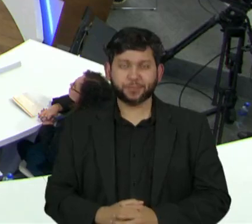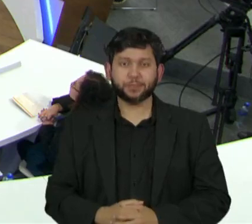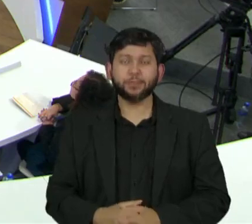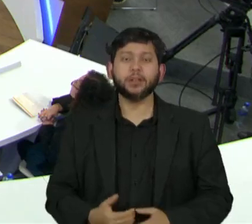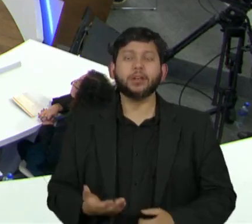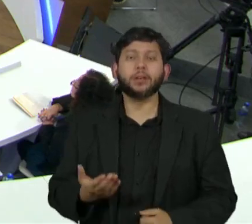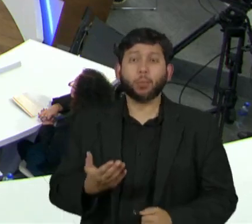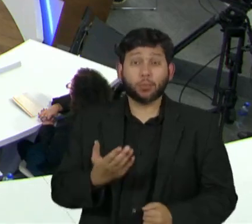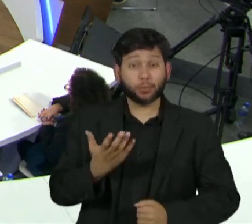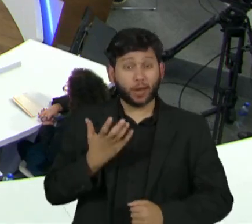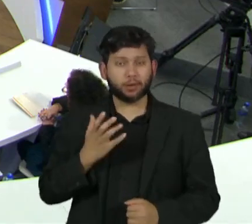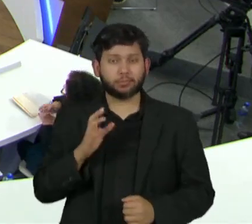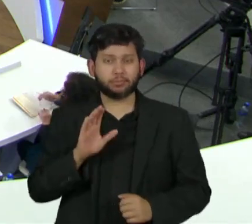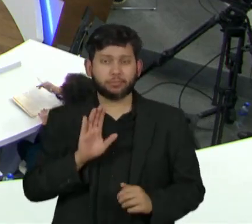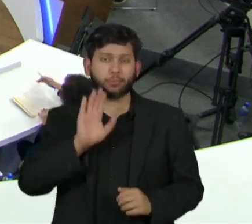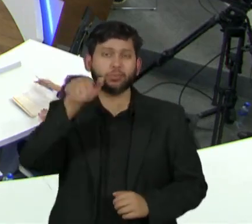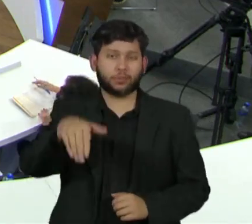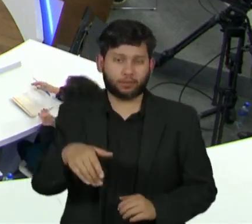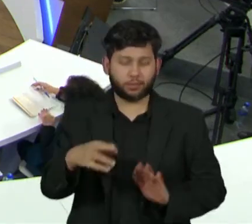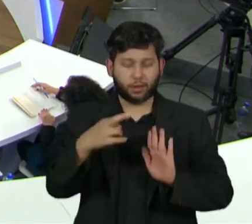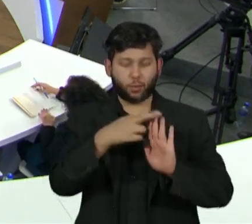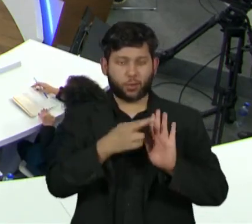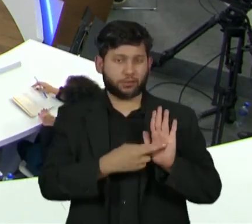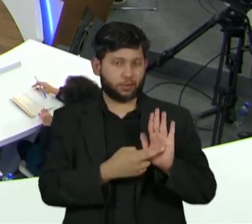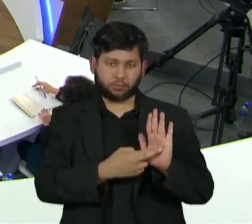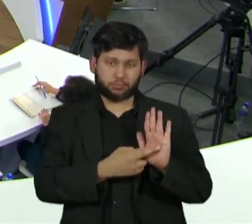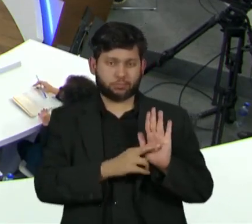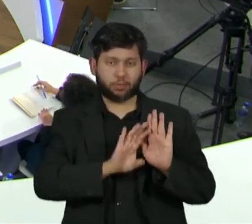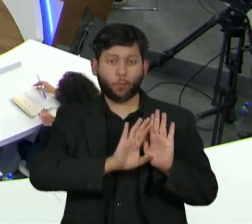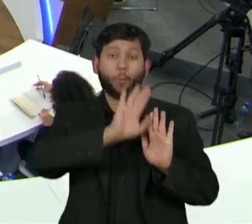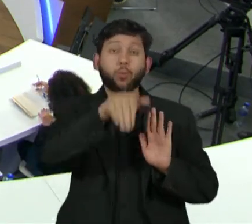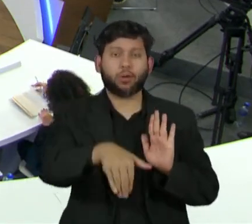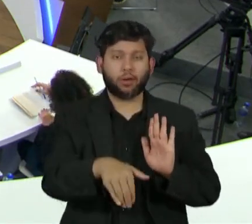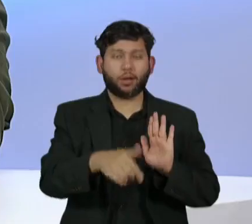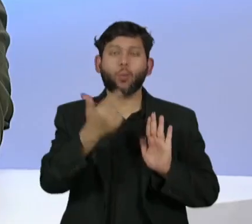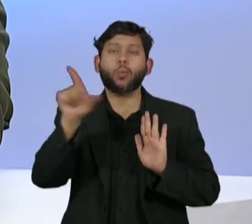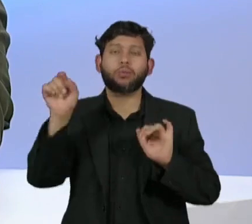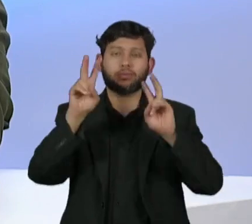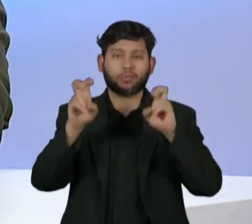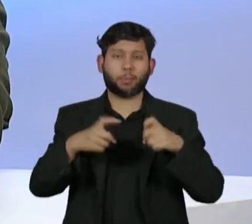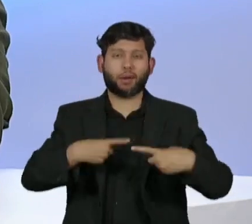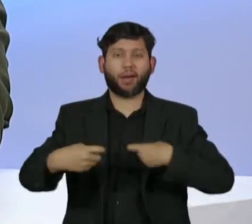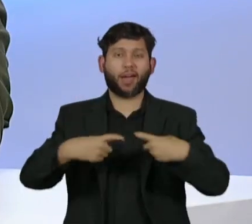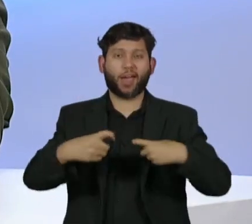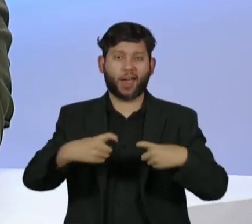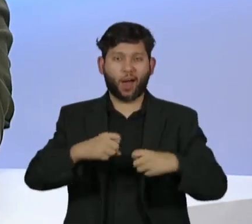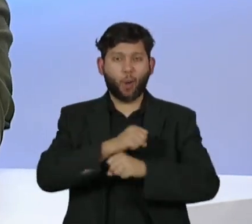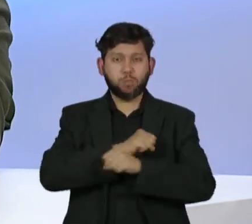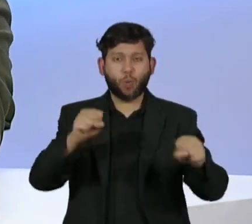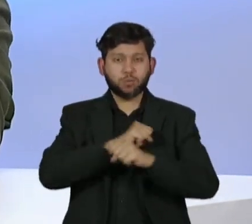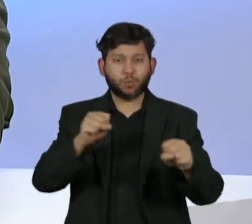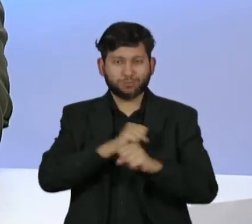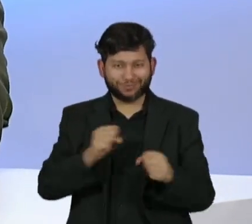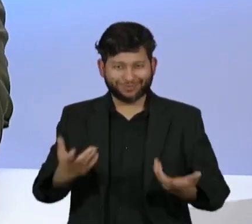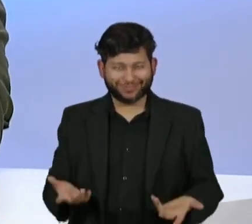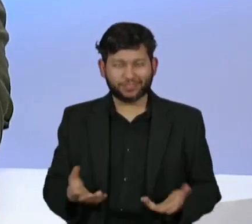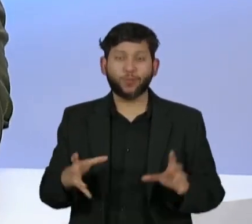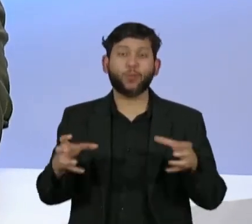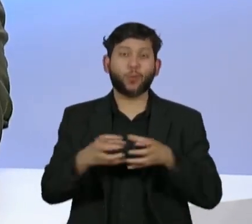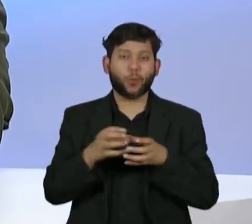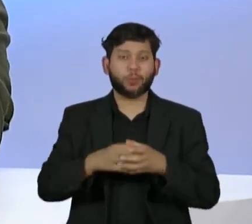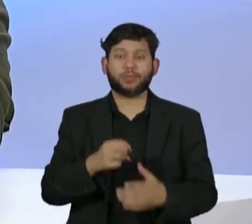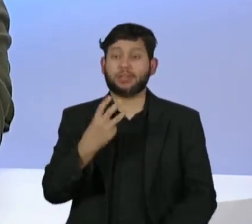queria fazer um pequeno salto aí de regulação para guerra nuclear que um grupo de muitos especialistas